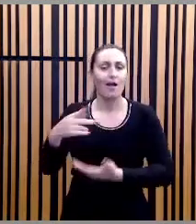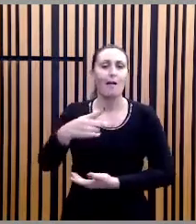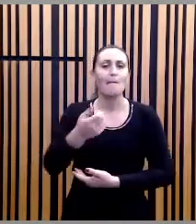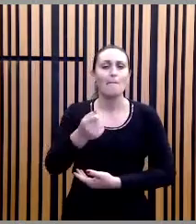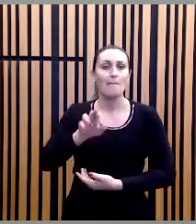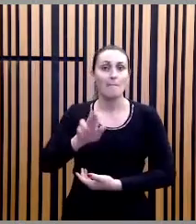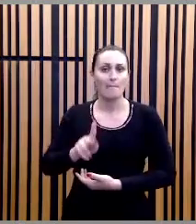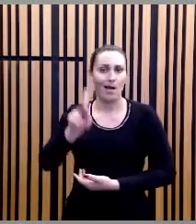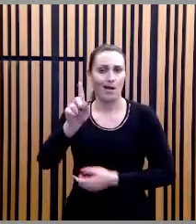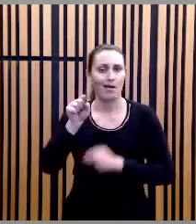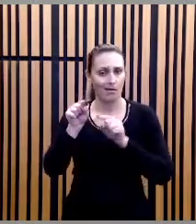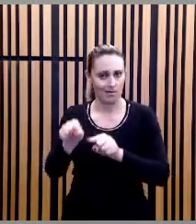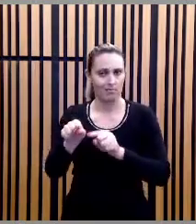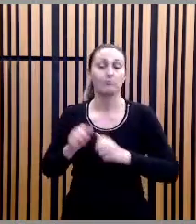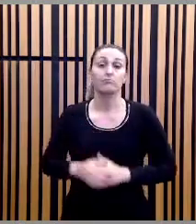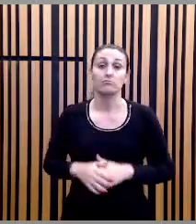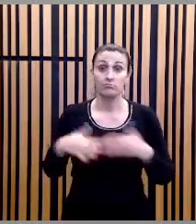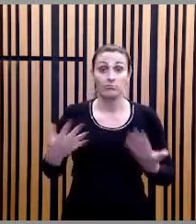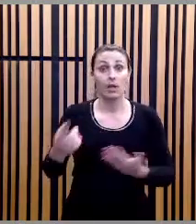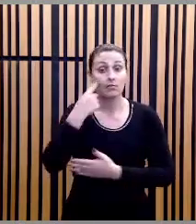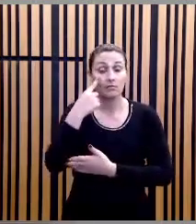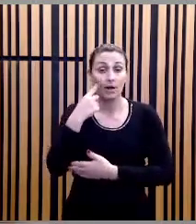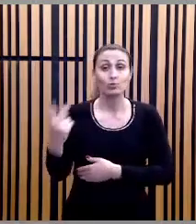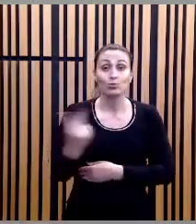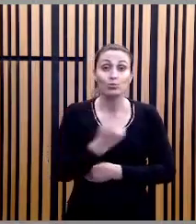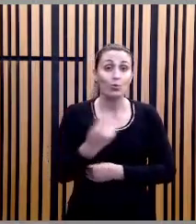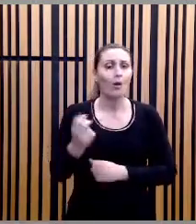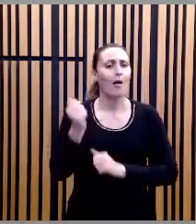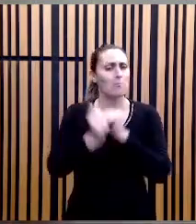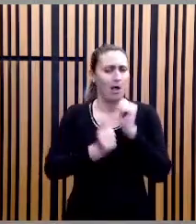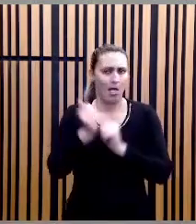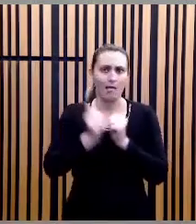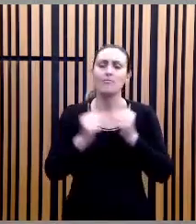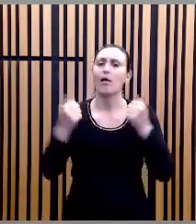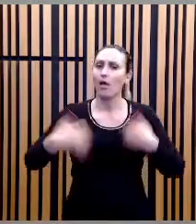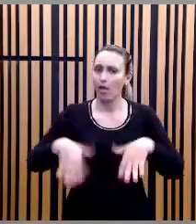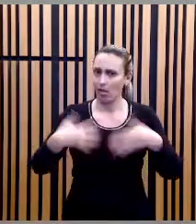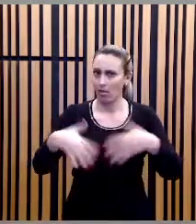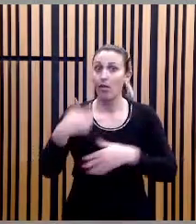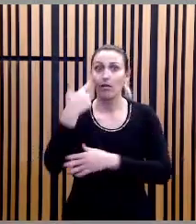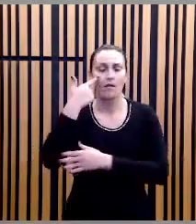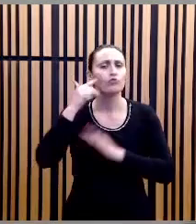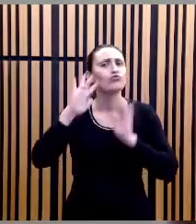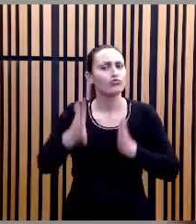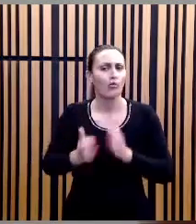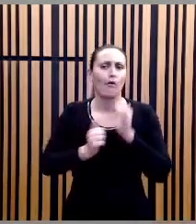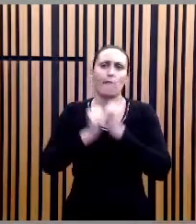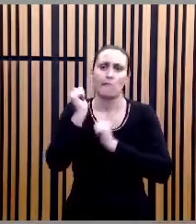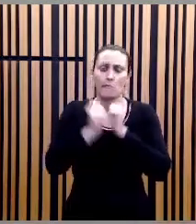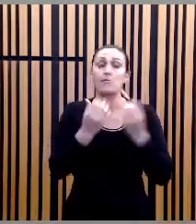pessoal, essas são duas empresas que eu trouxe aí, empresas maiores, né? Empresas já, digamos, com